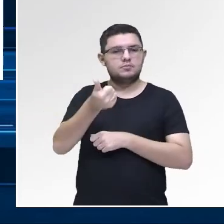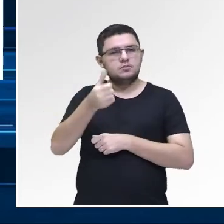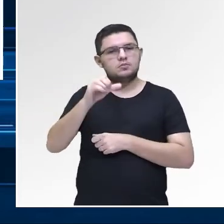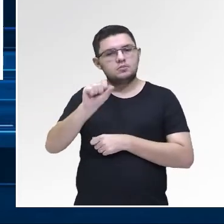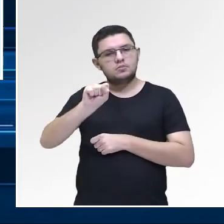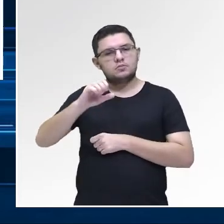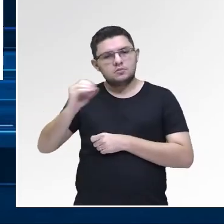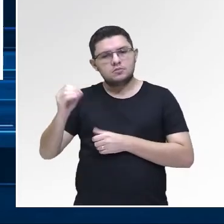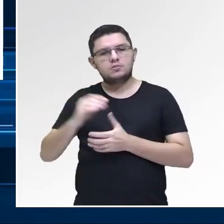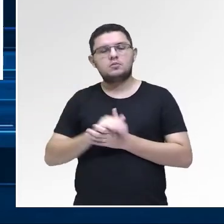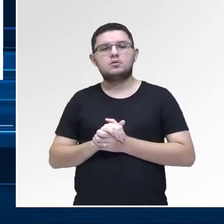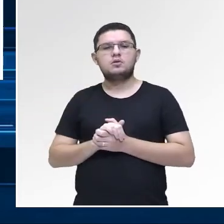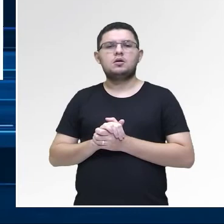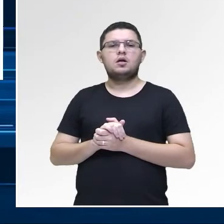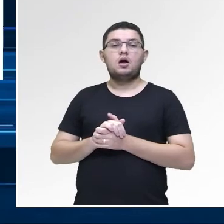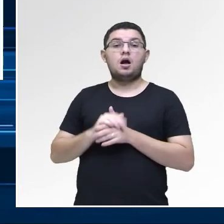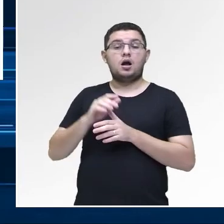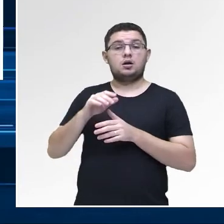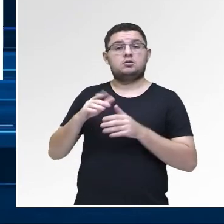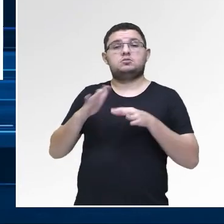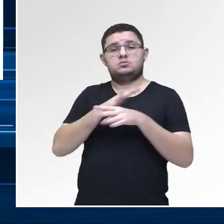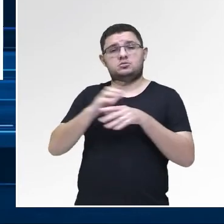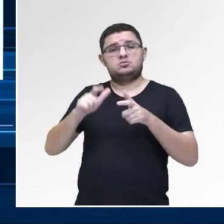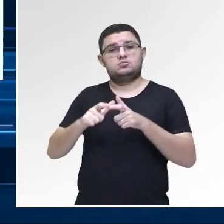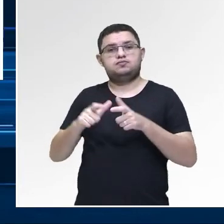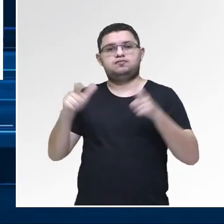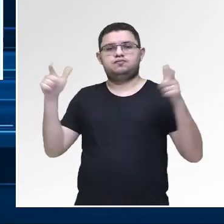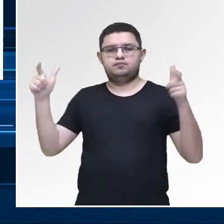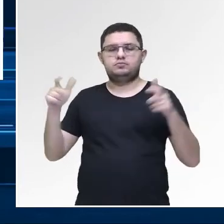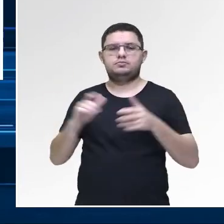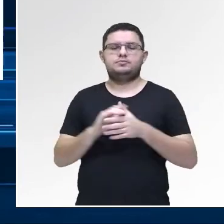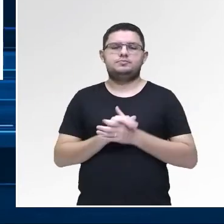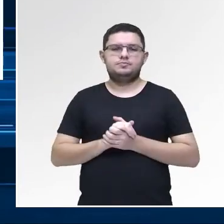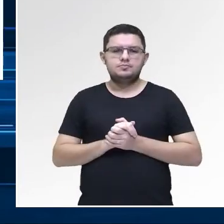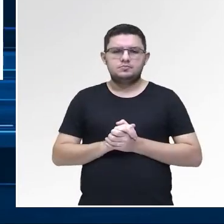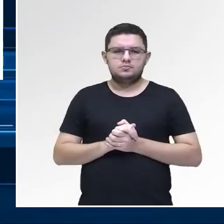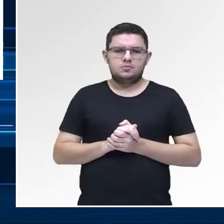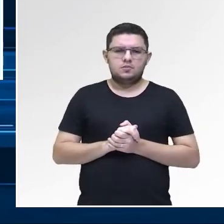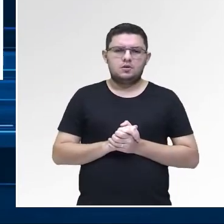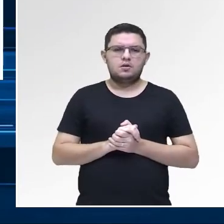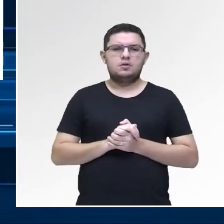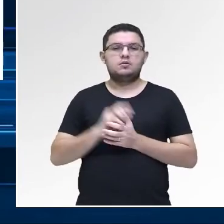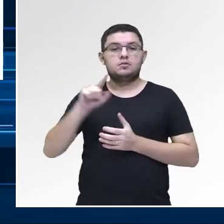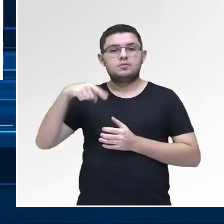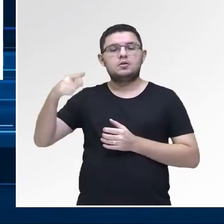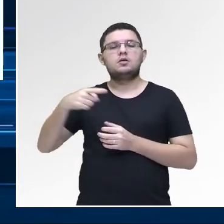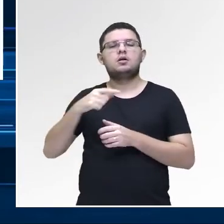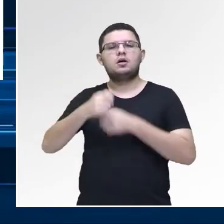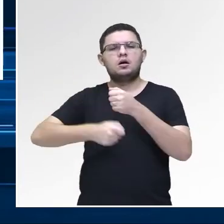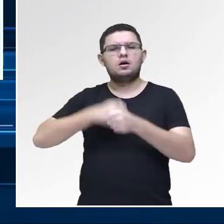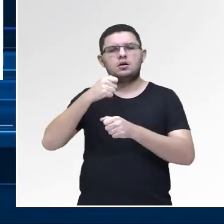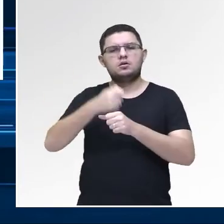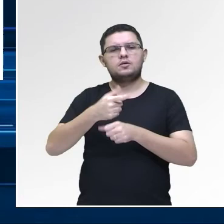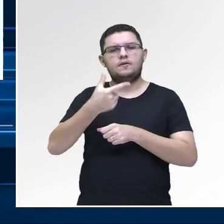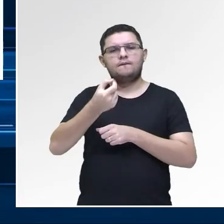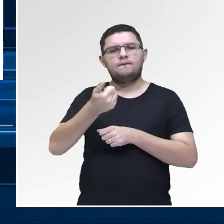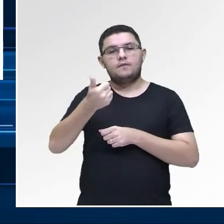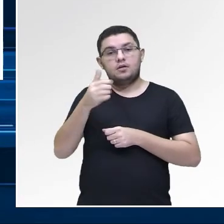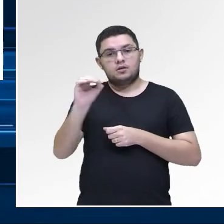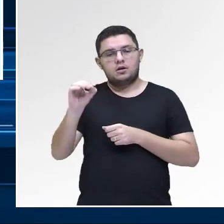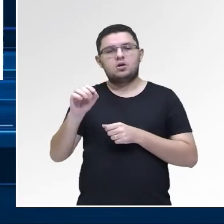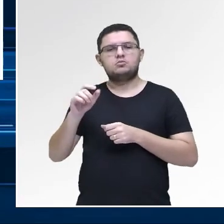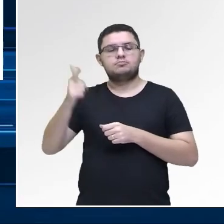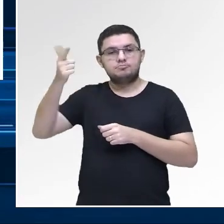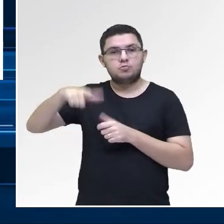populacional aumenta cada vez mais, né? Nós observamos que em 2010, as cidades com mais